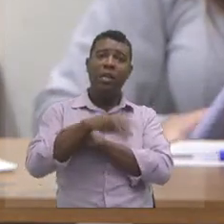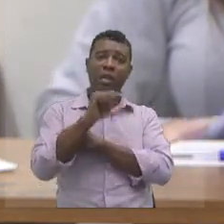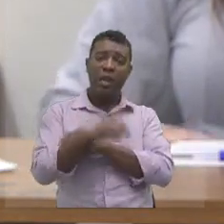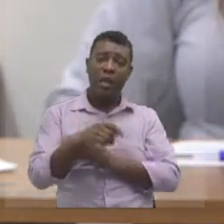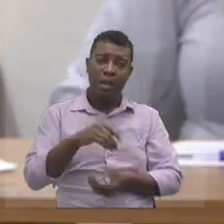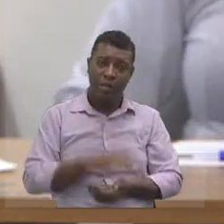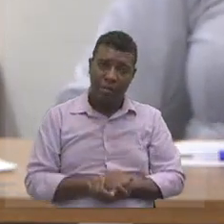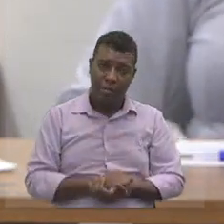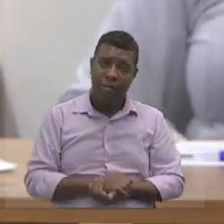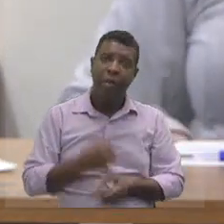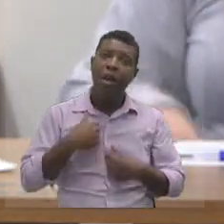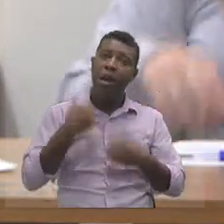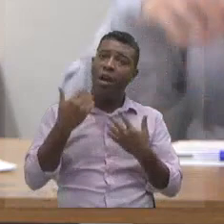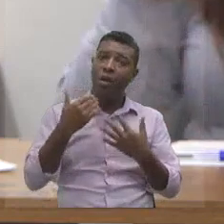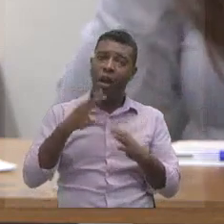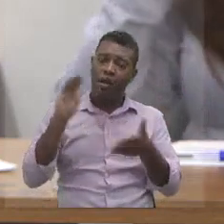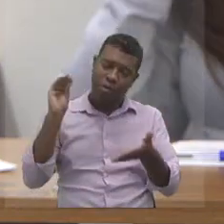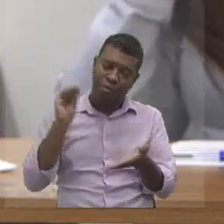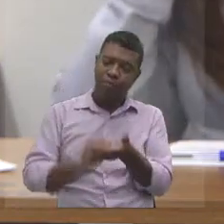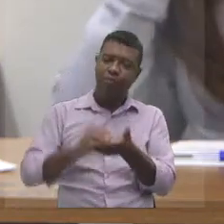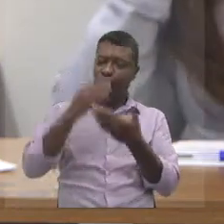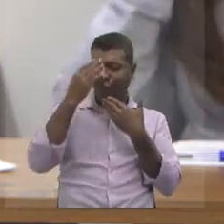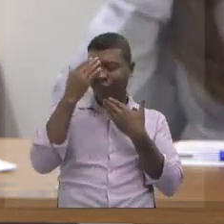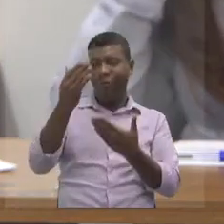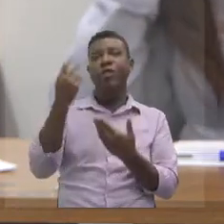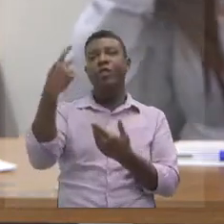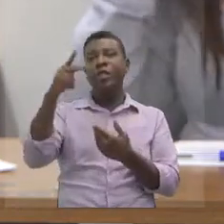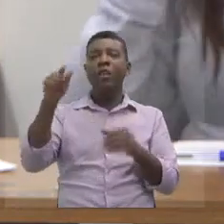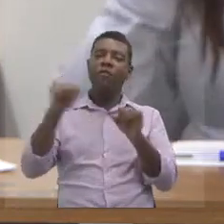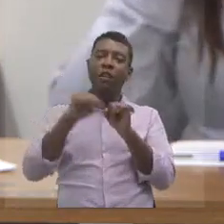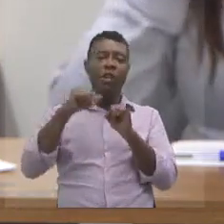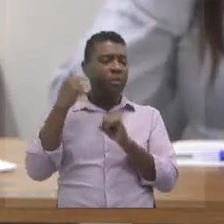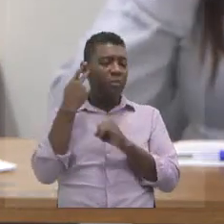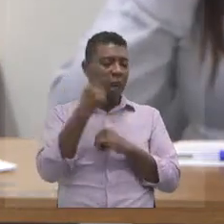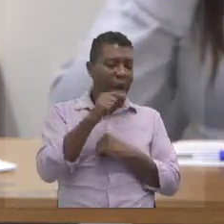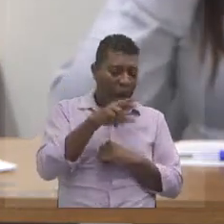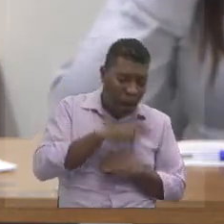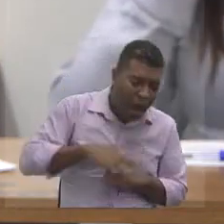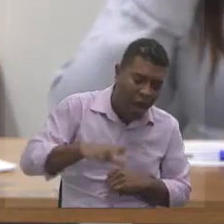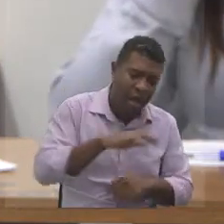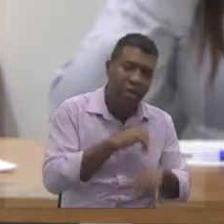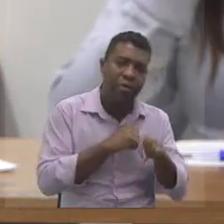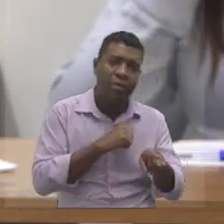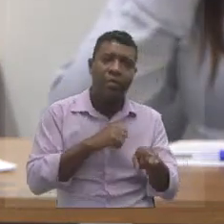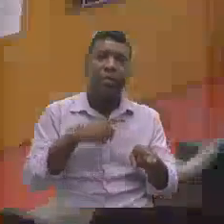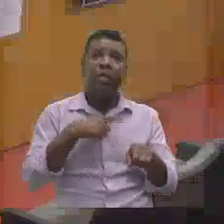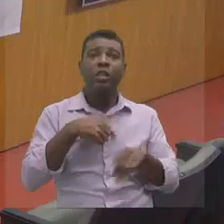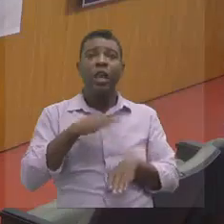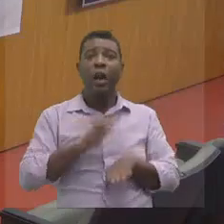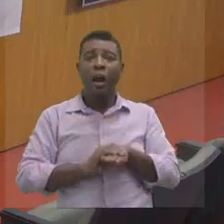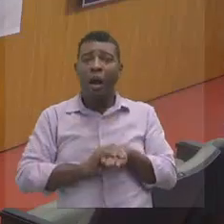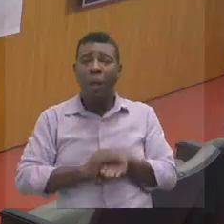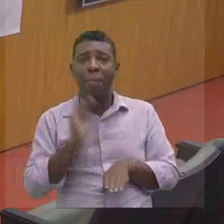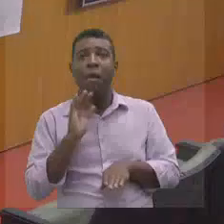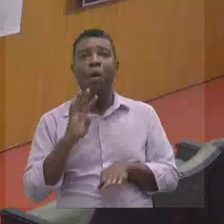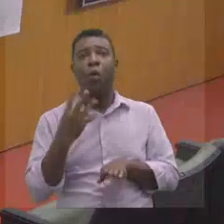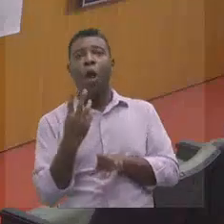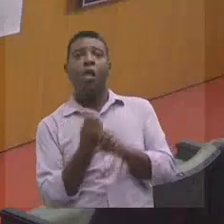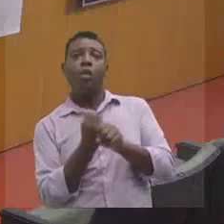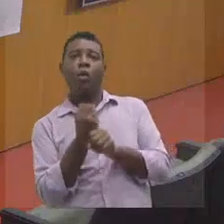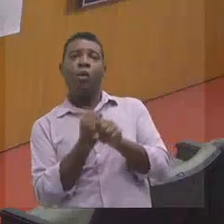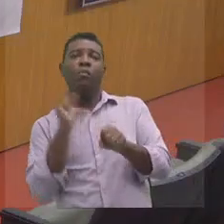meu agradecimento por tudo que você tem feito pela nossa região a gente tinha mais de quatro anos esperando um semáforo numa